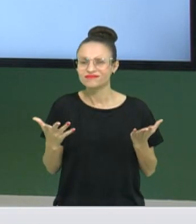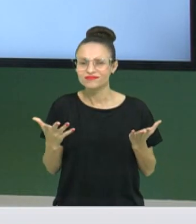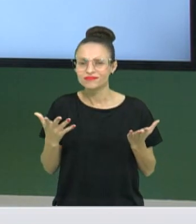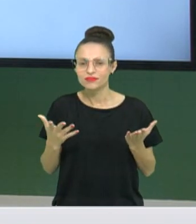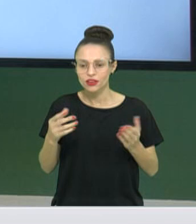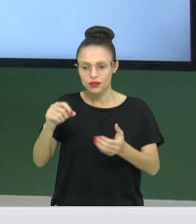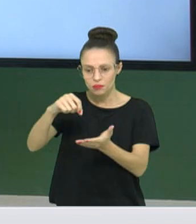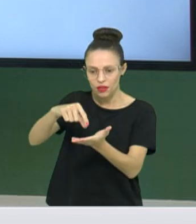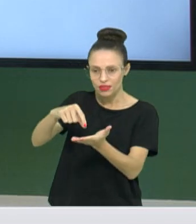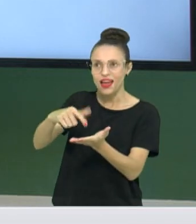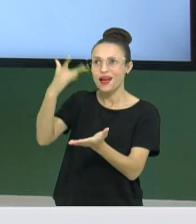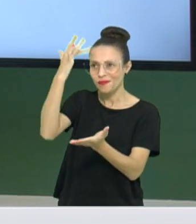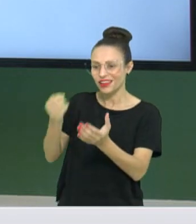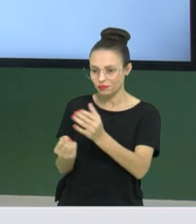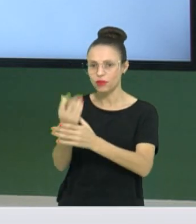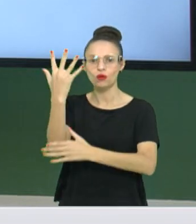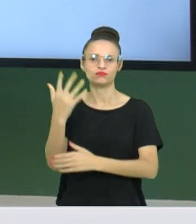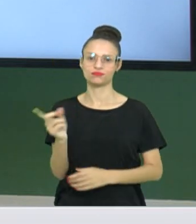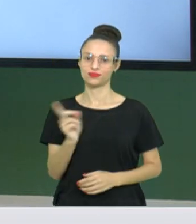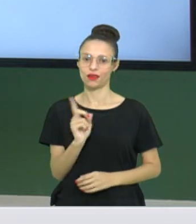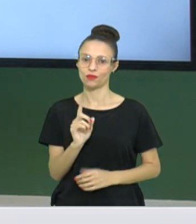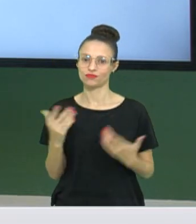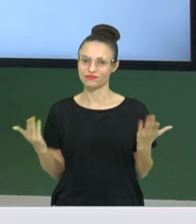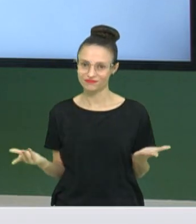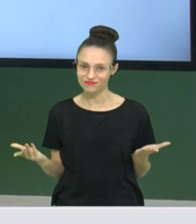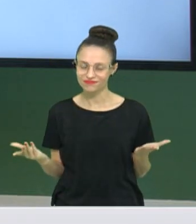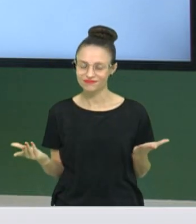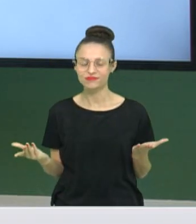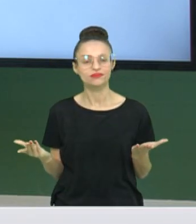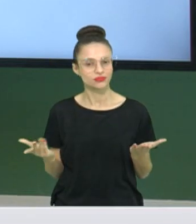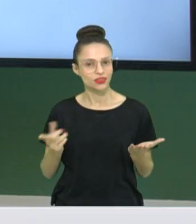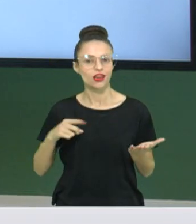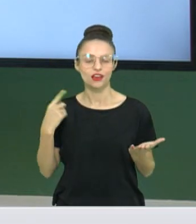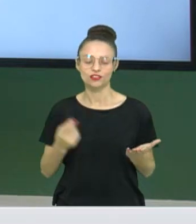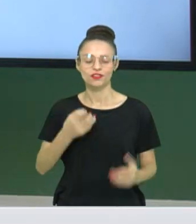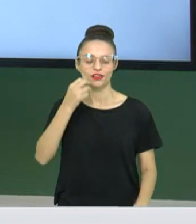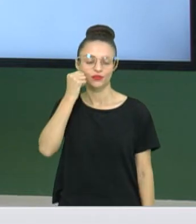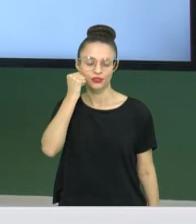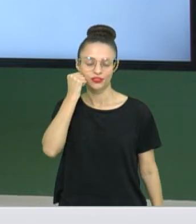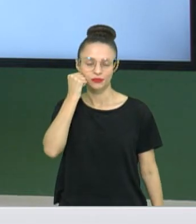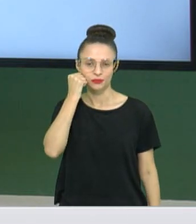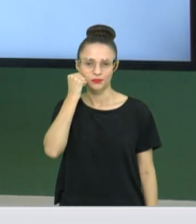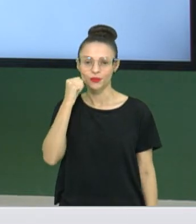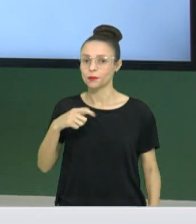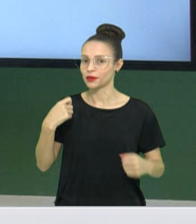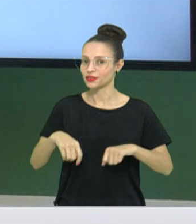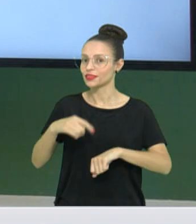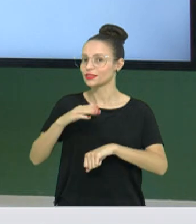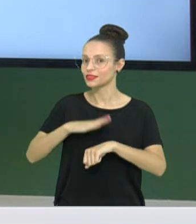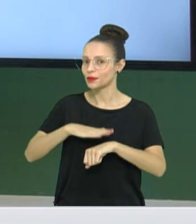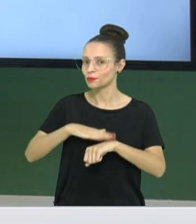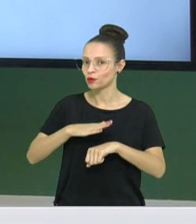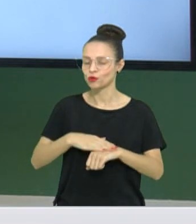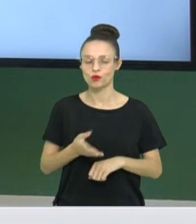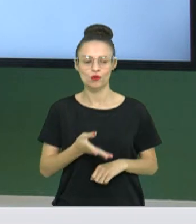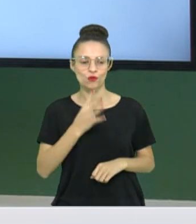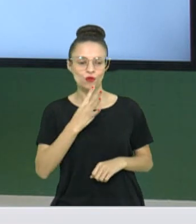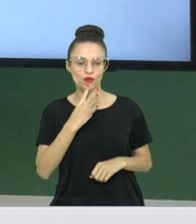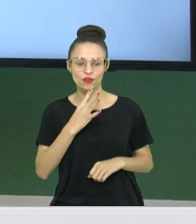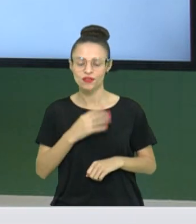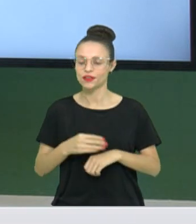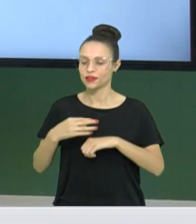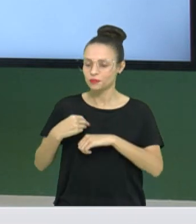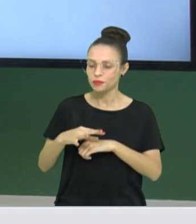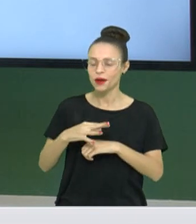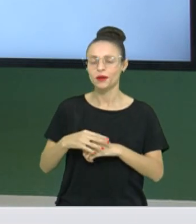querer que ela floresça amanhã. Não vai acontecer e a gente vai se frustrar. Nós precisamos de tempo para conhecer e aplicar o